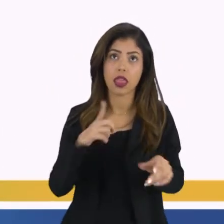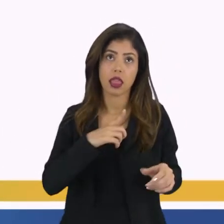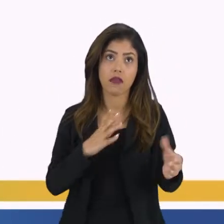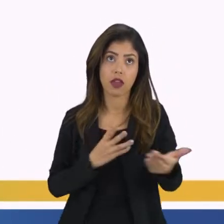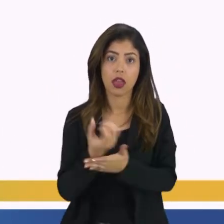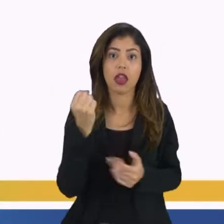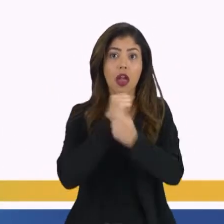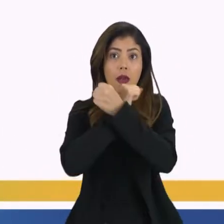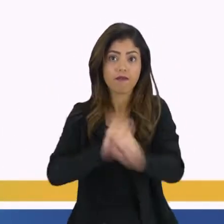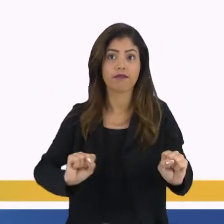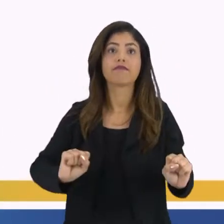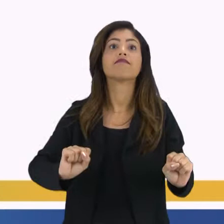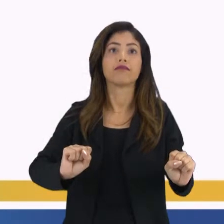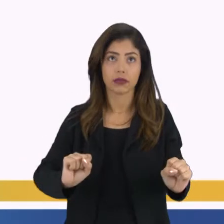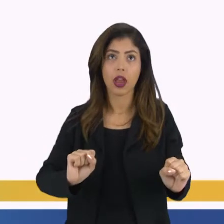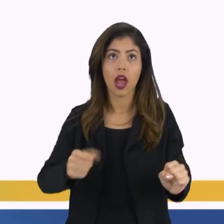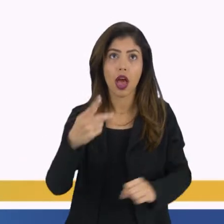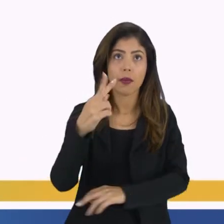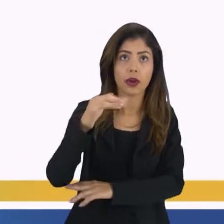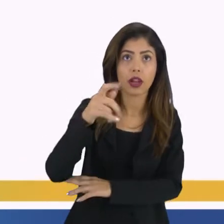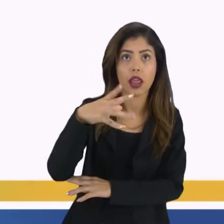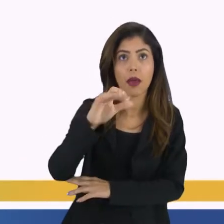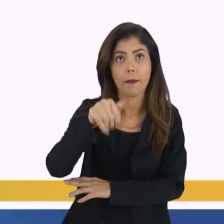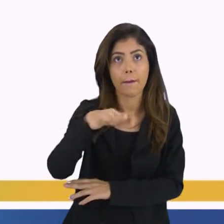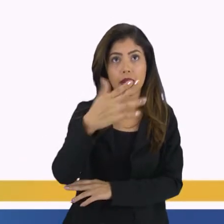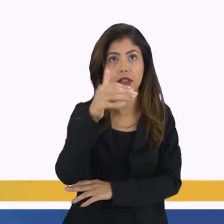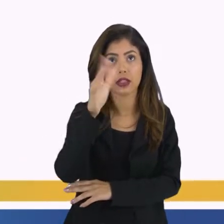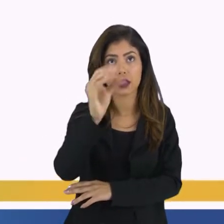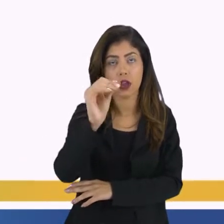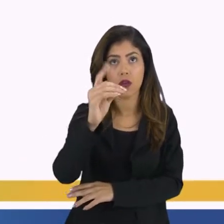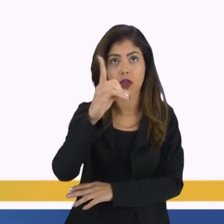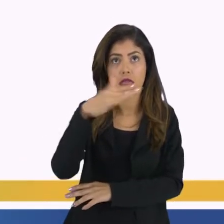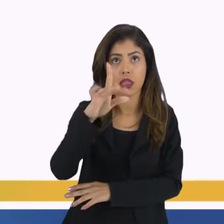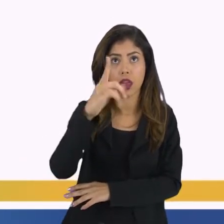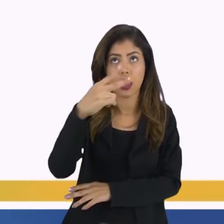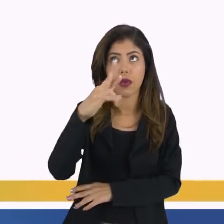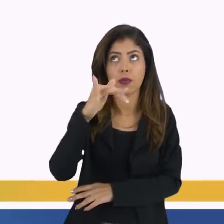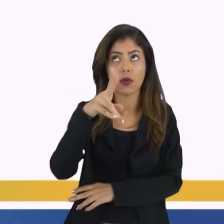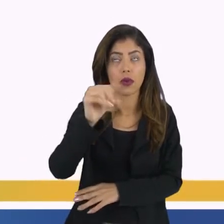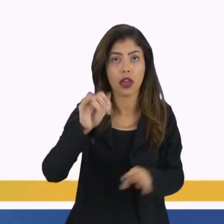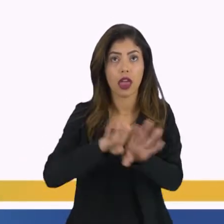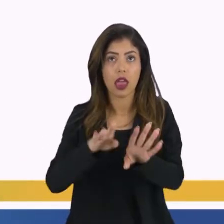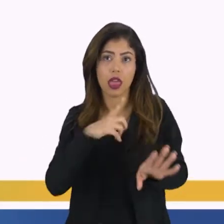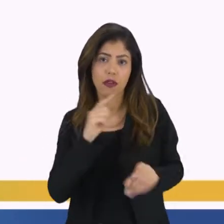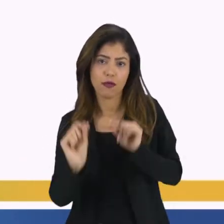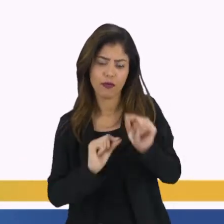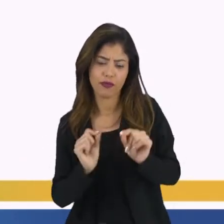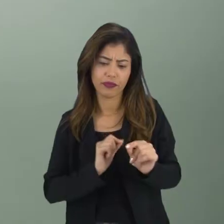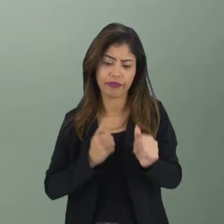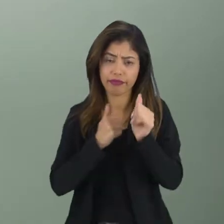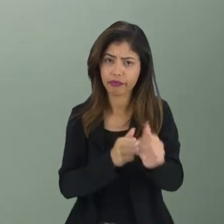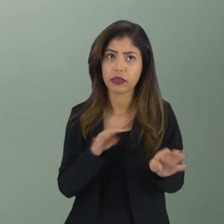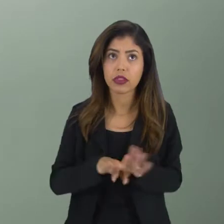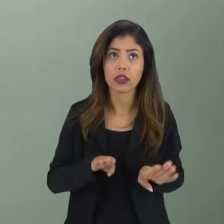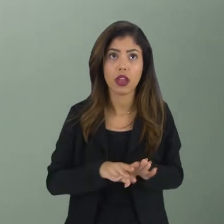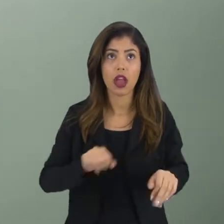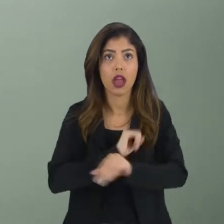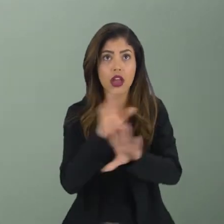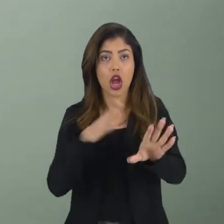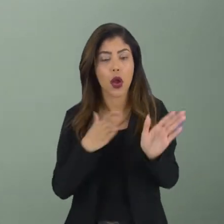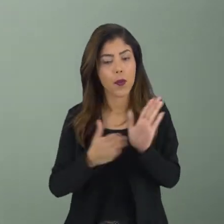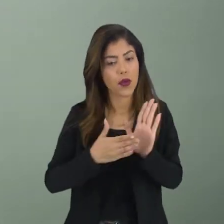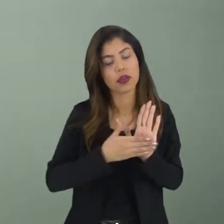abolição da escravatura e a proclamação da República. Então vejo que foram acontecimentos extremamente relevantes e que de alguma forma também estão